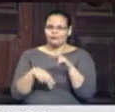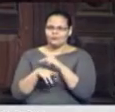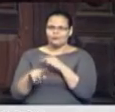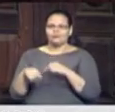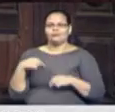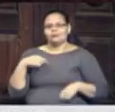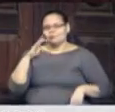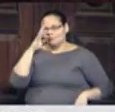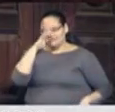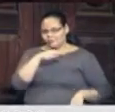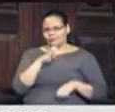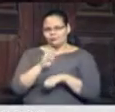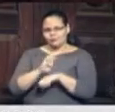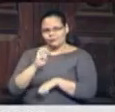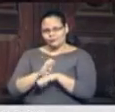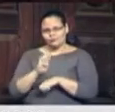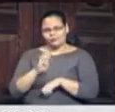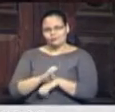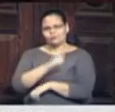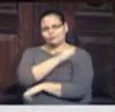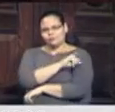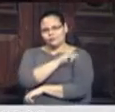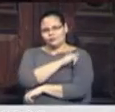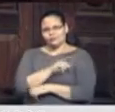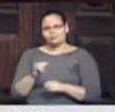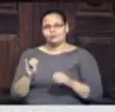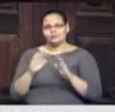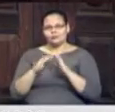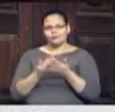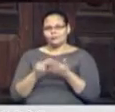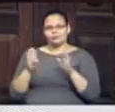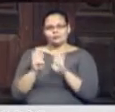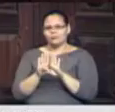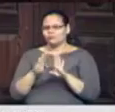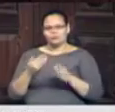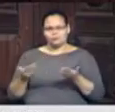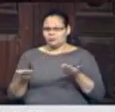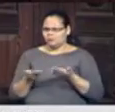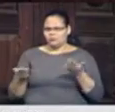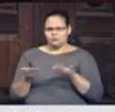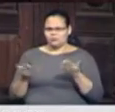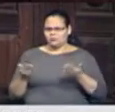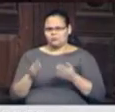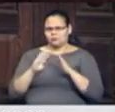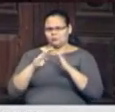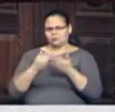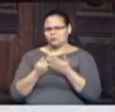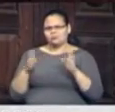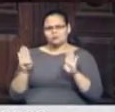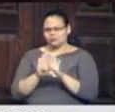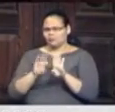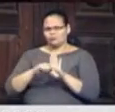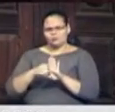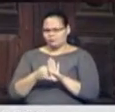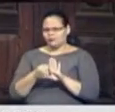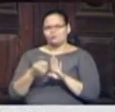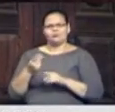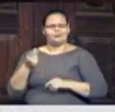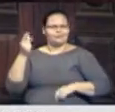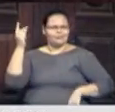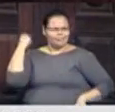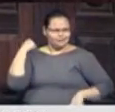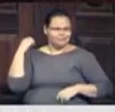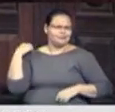no estado do Rio de Janeiro o fechamento de escolas. Aliás, não é de agora que o fechamento de escolas está começando. Há